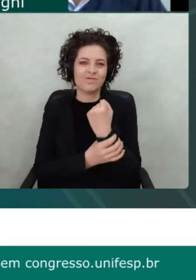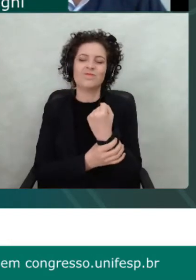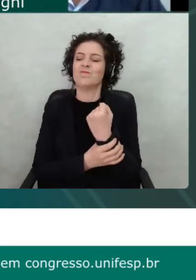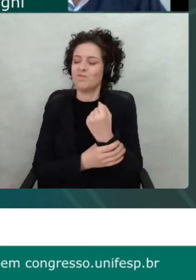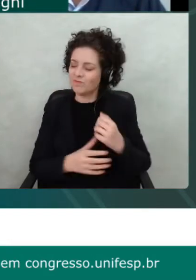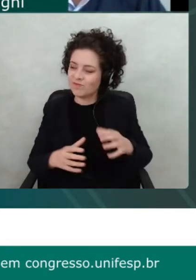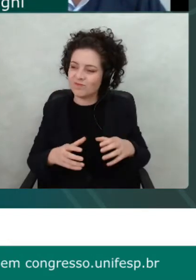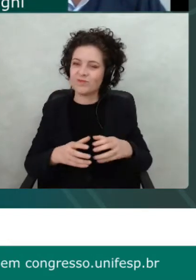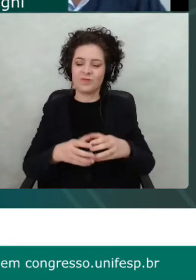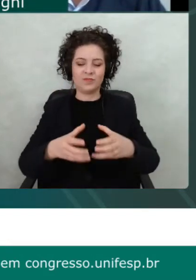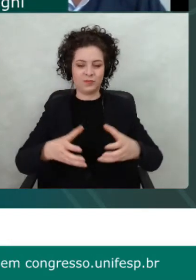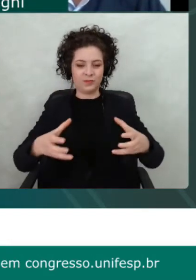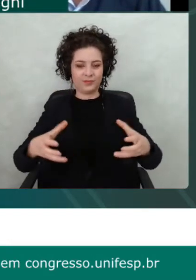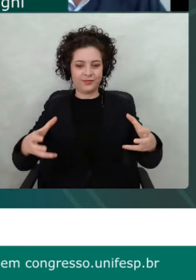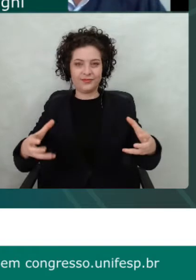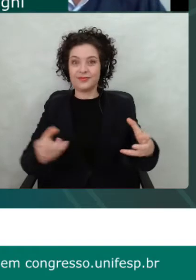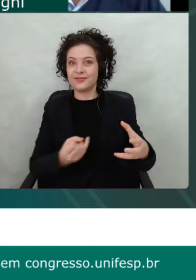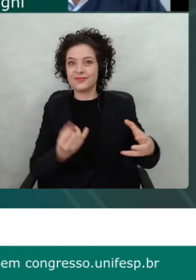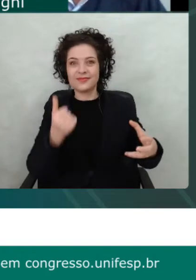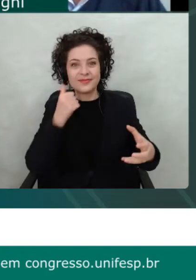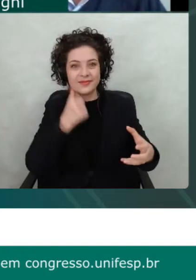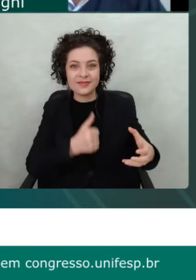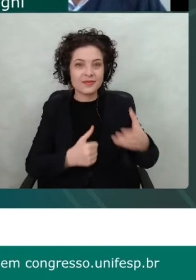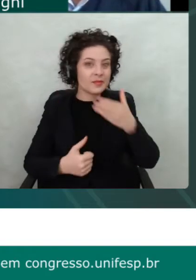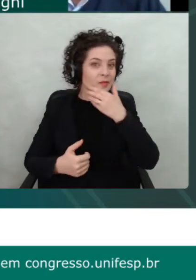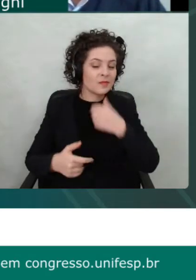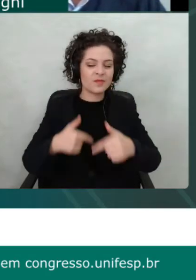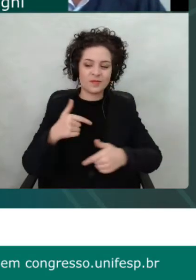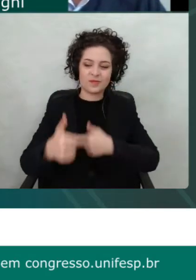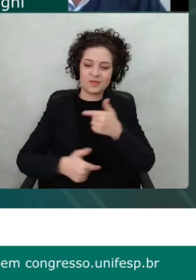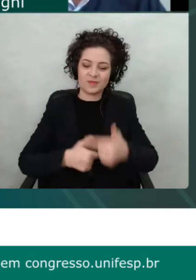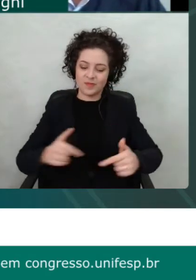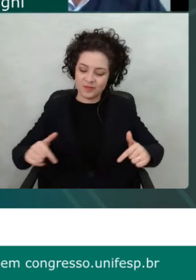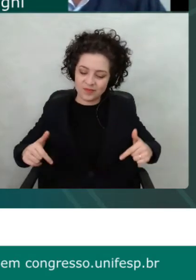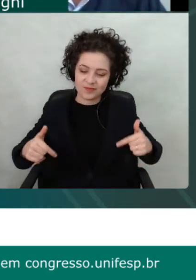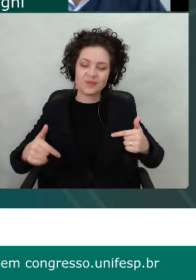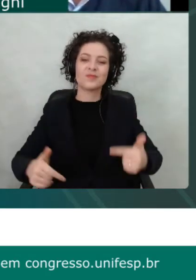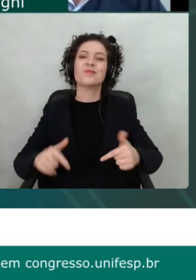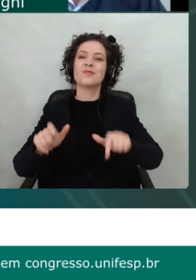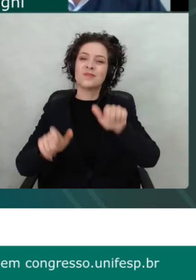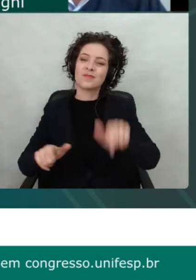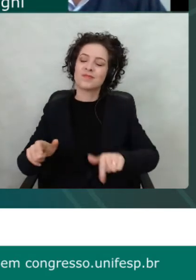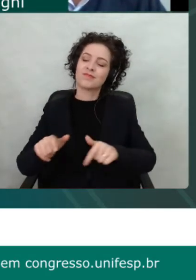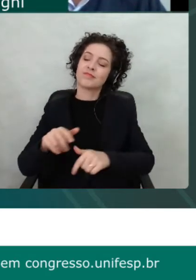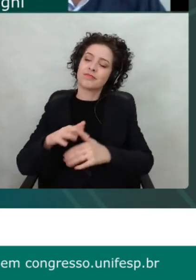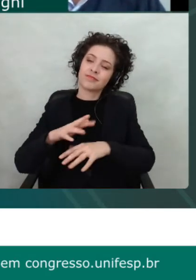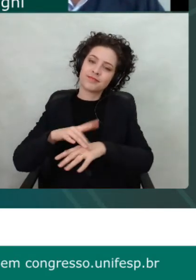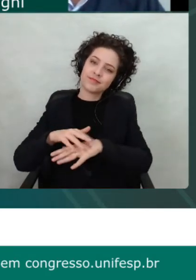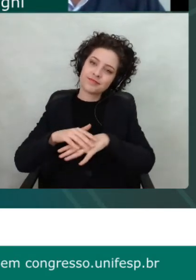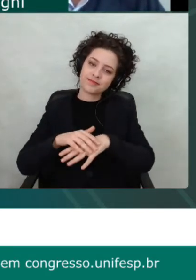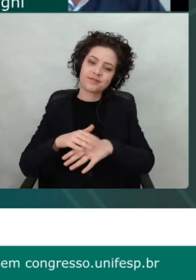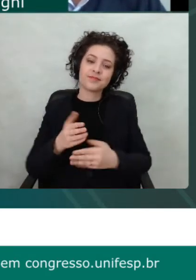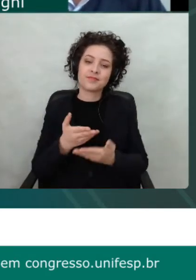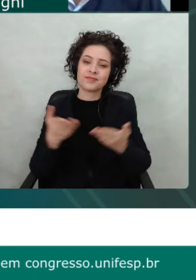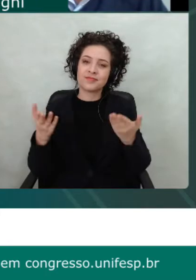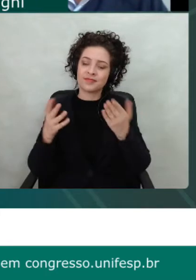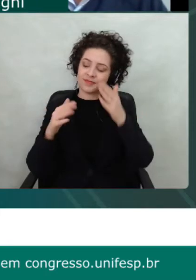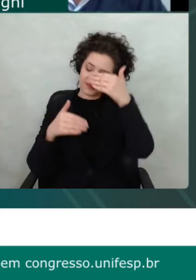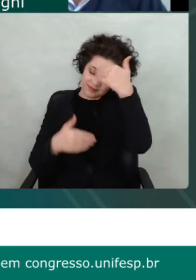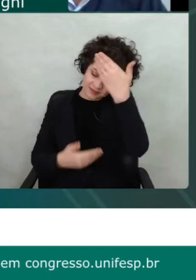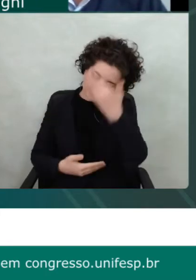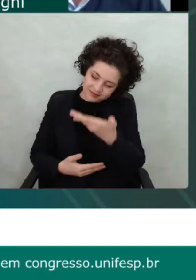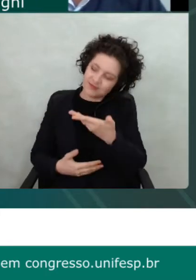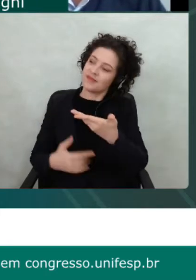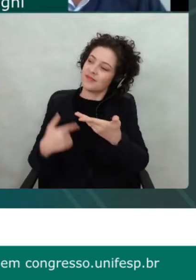são tantas e tantos, né, trabalhando para o bem do paciente. Então, eu gostaria que você levasse essa homenagem. Você vai ter que sair,